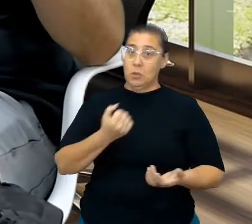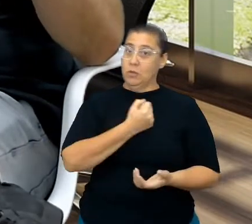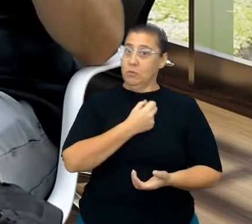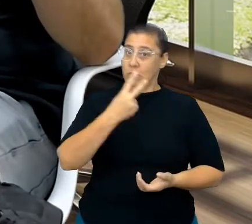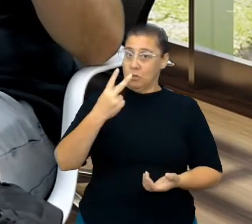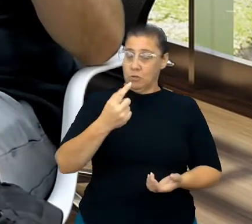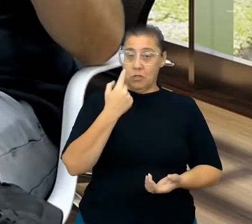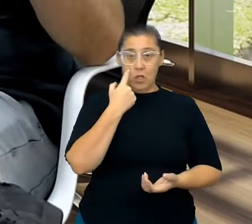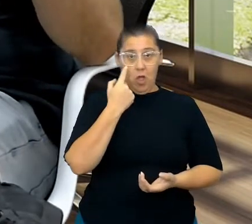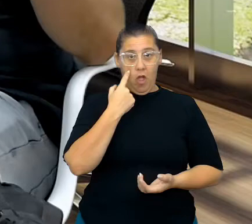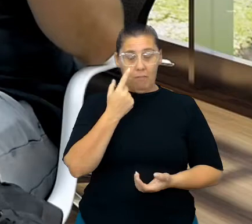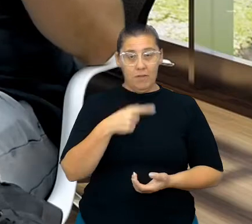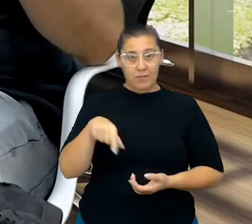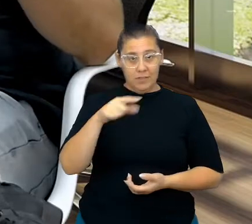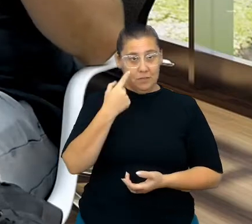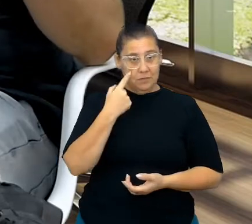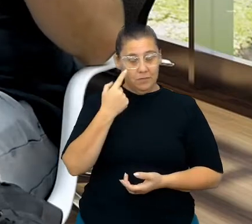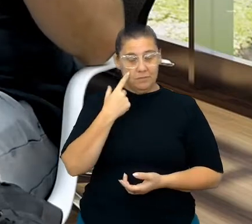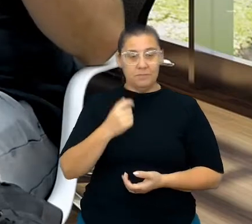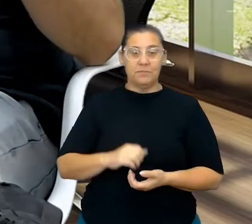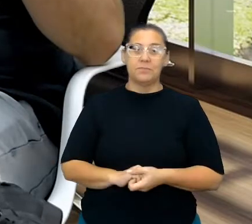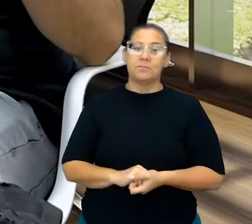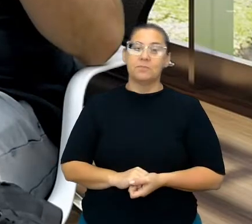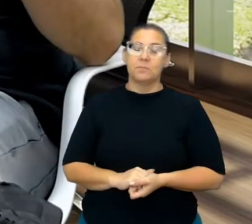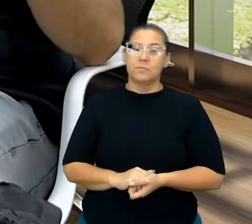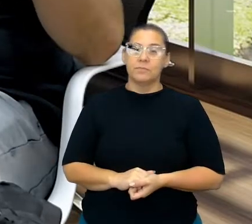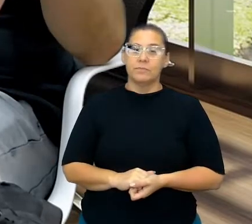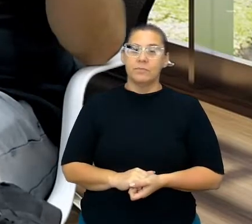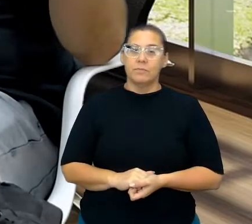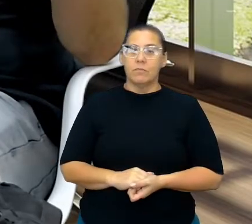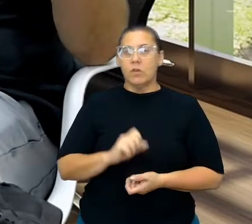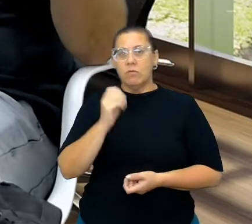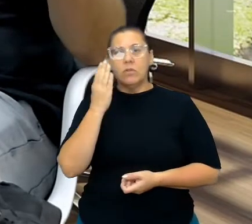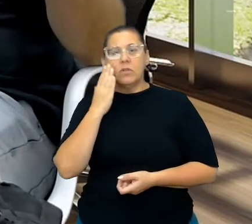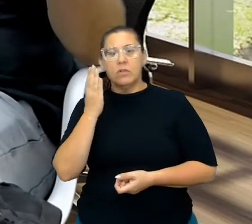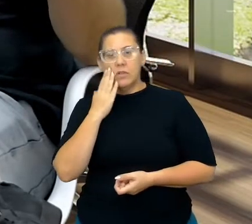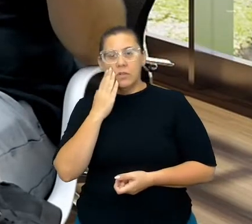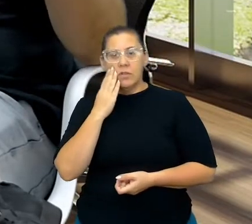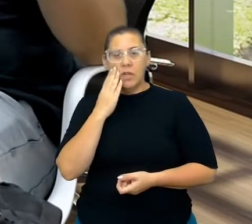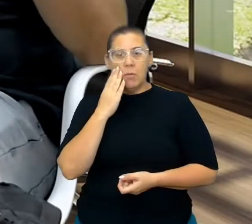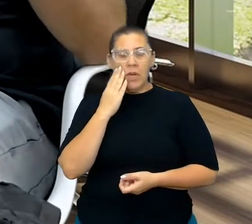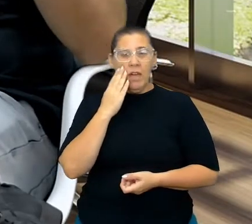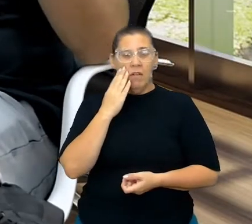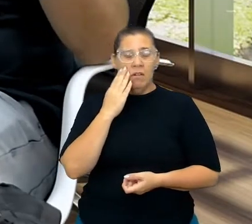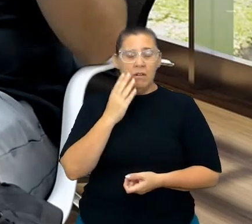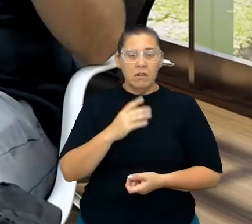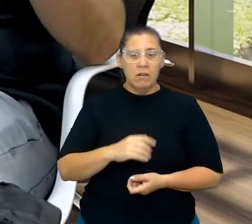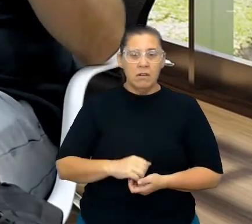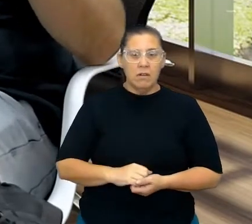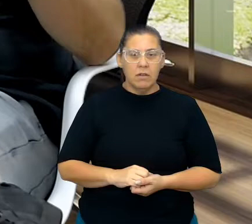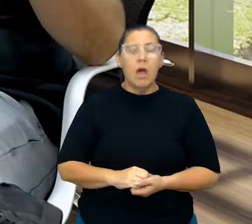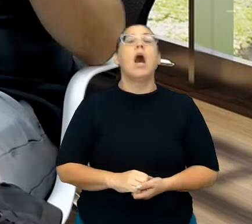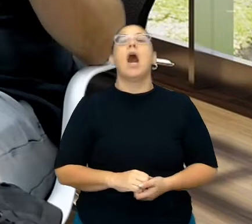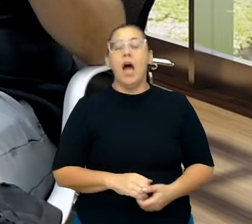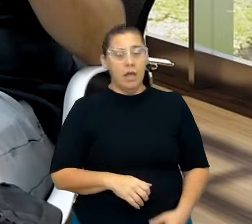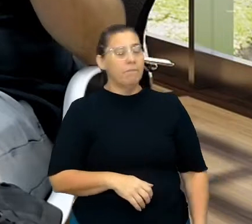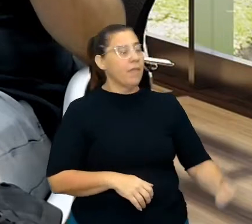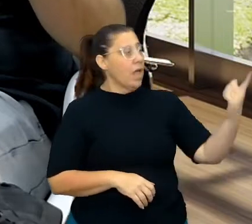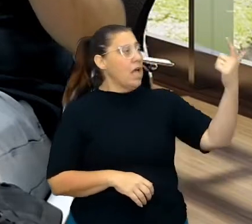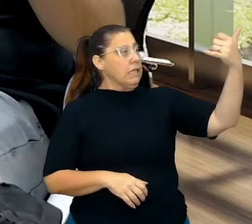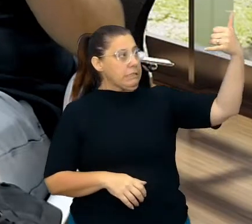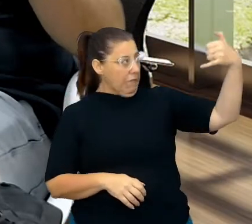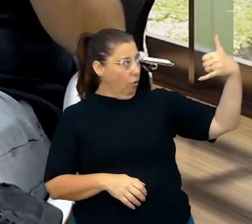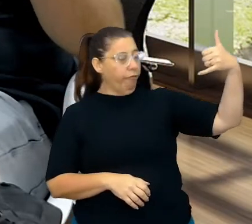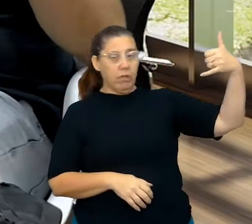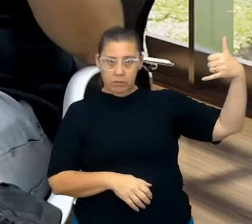2, aí na tela para vocês. A sua autoimagem. Você sabe o que é uma selfie? Né? Todo mundo já tirou alguma selfie na vida, né,